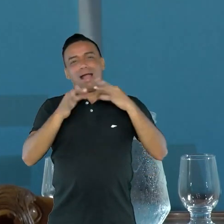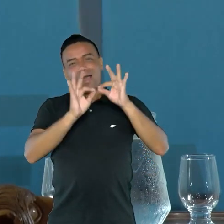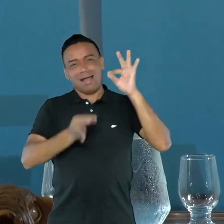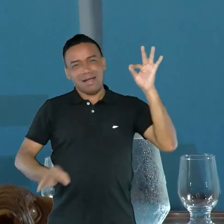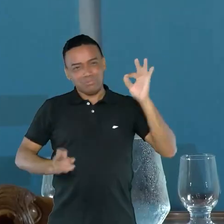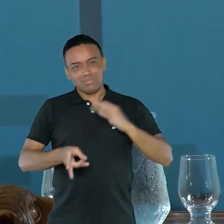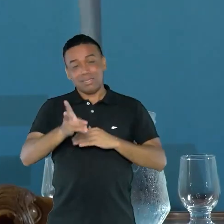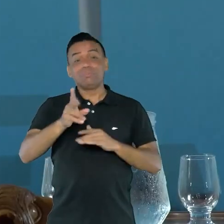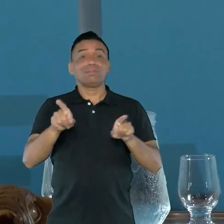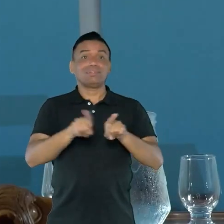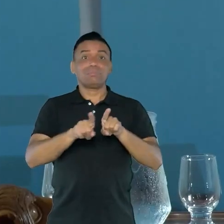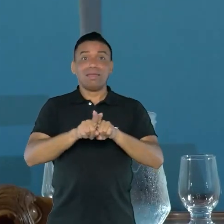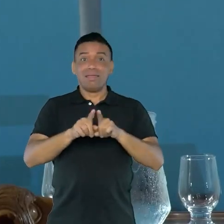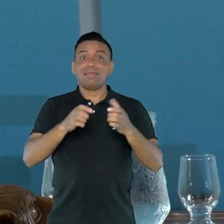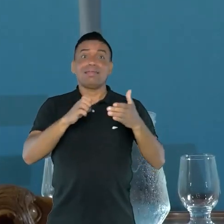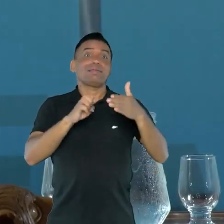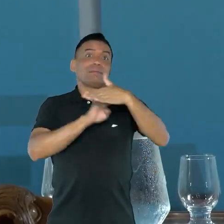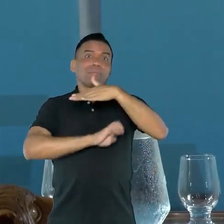Kinross, que por meio